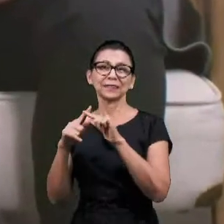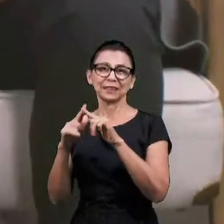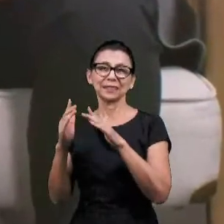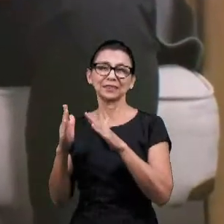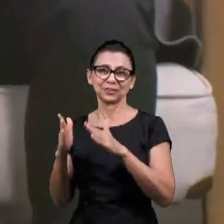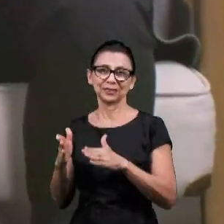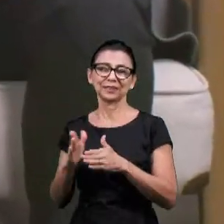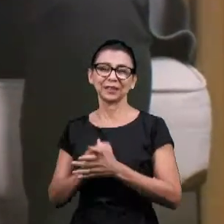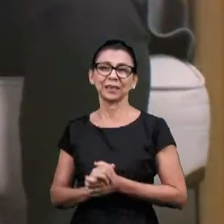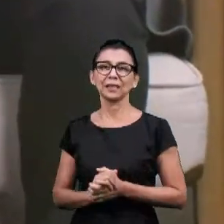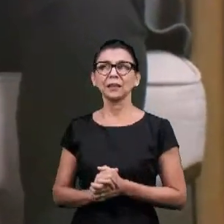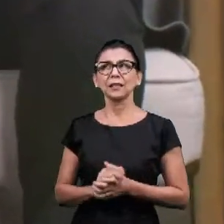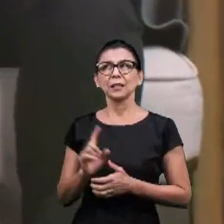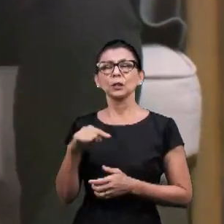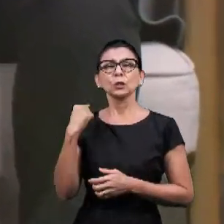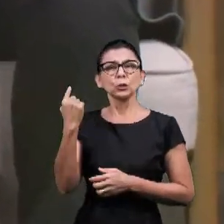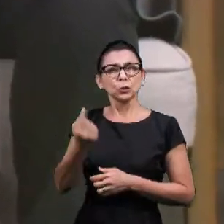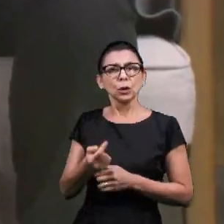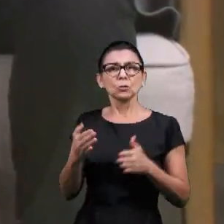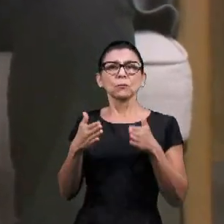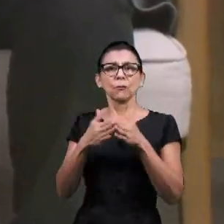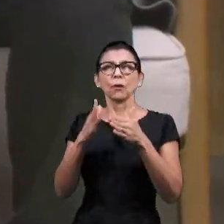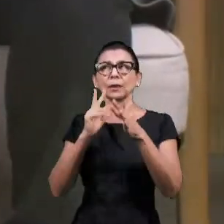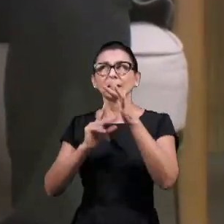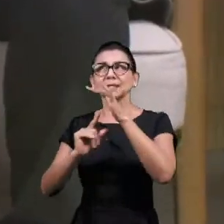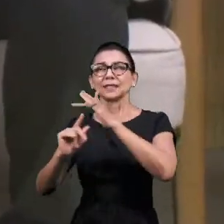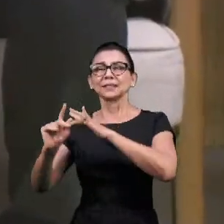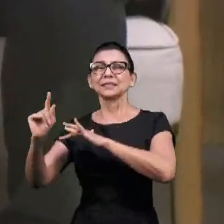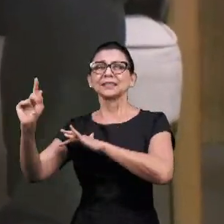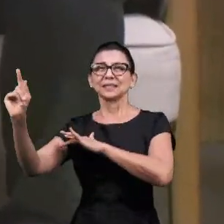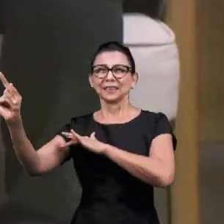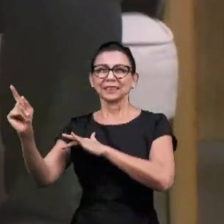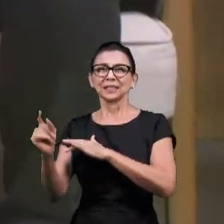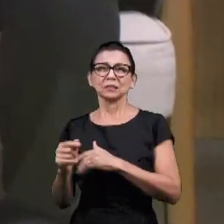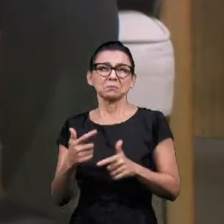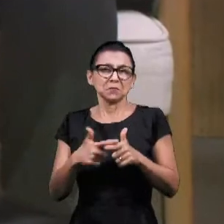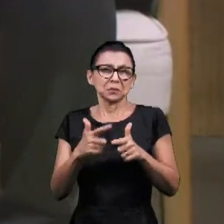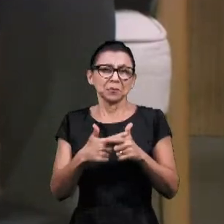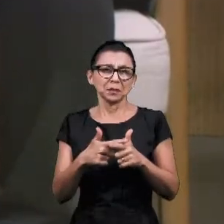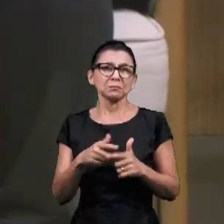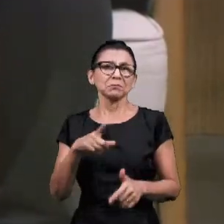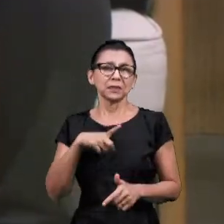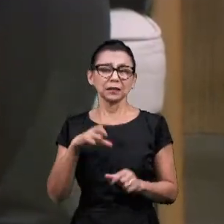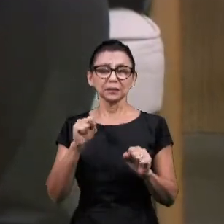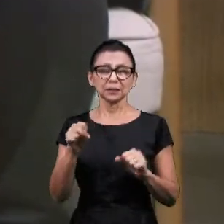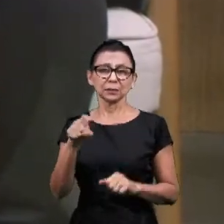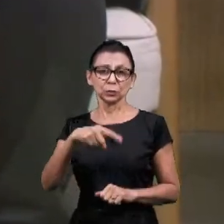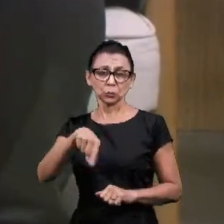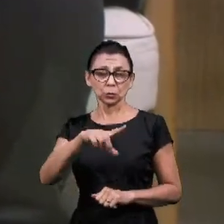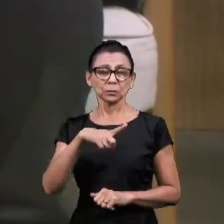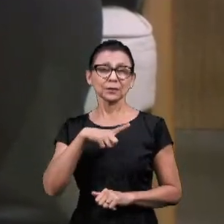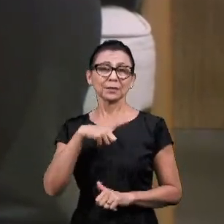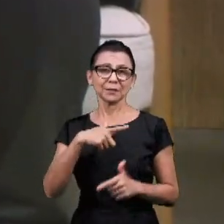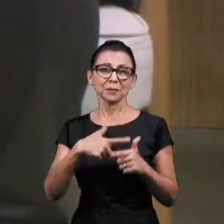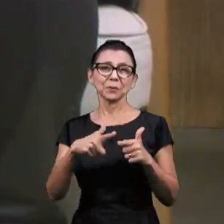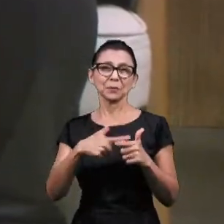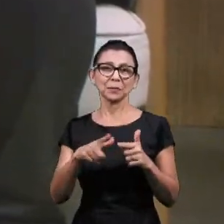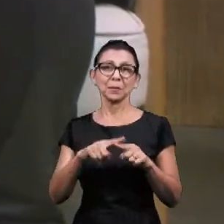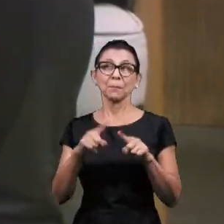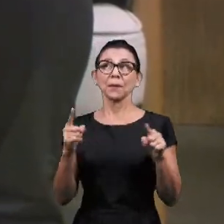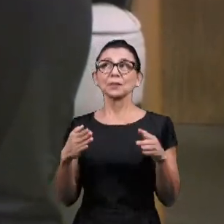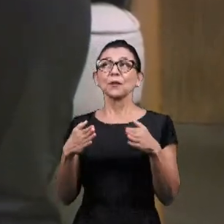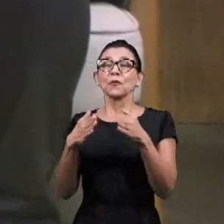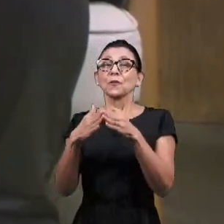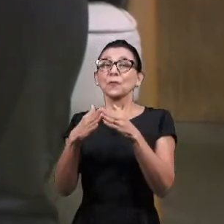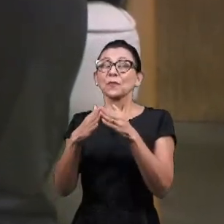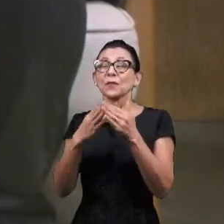Temos problemas? Temos, como qualquer um tem. Mas o nosso foco está na promessa, né? A vida eterna, a eternidade. Estamos